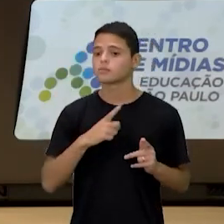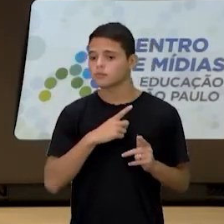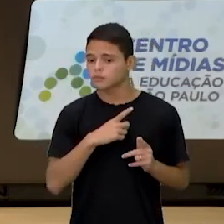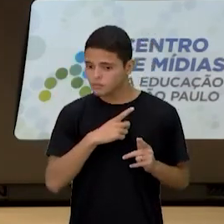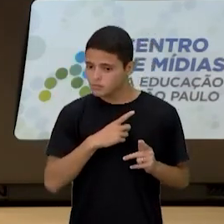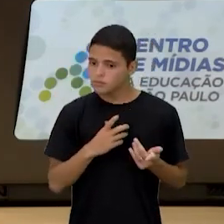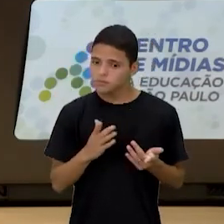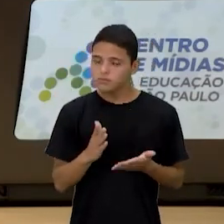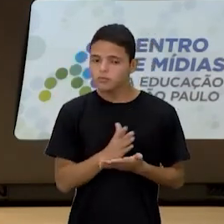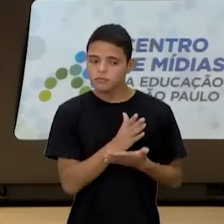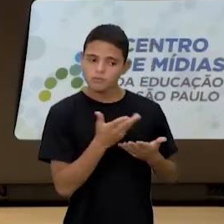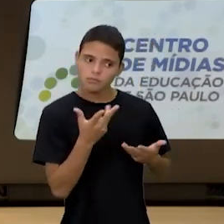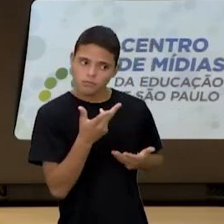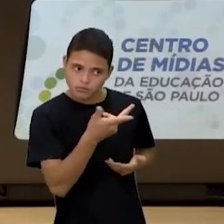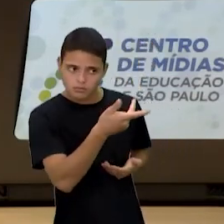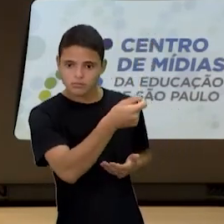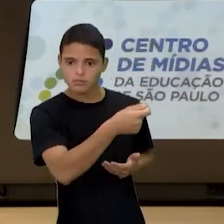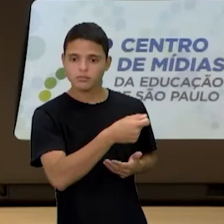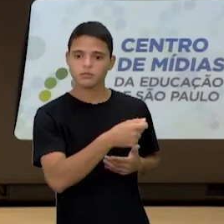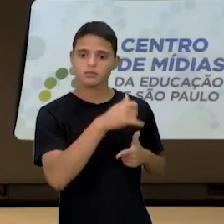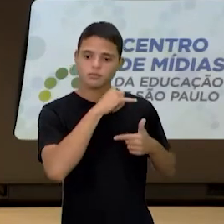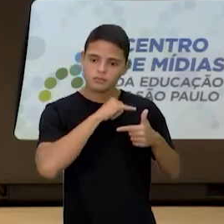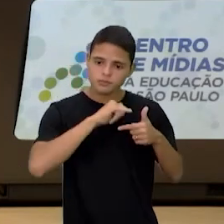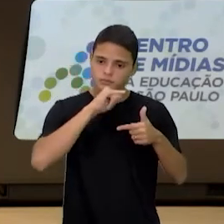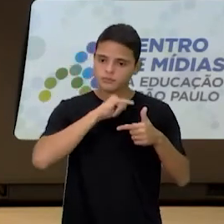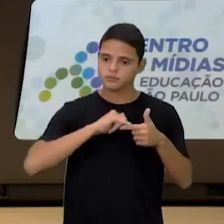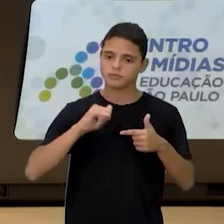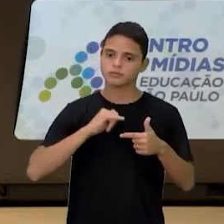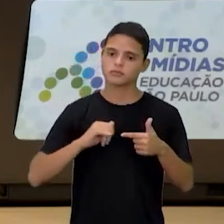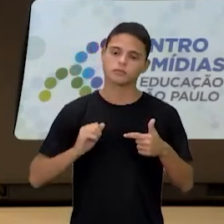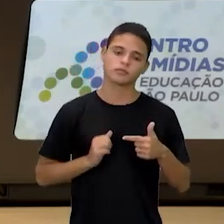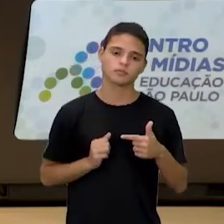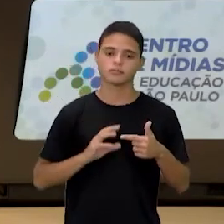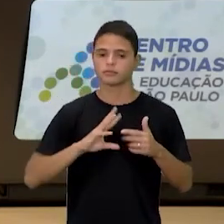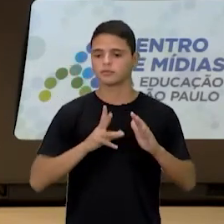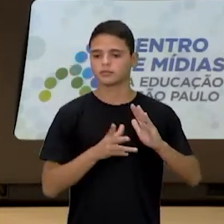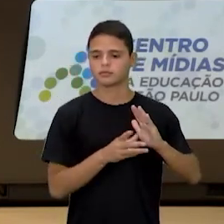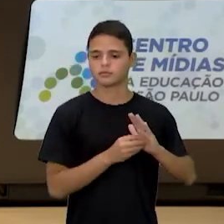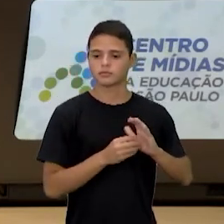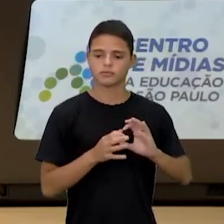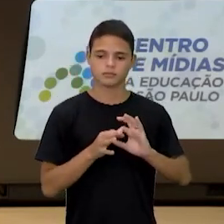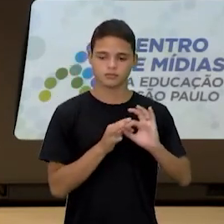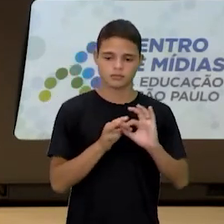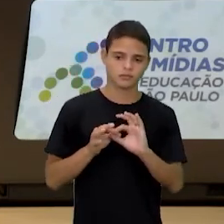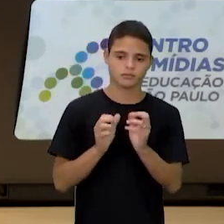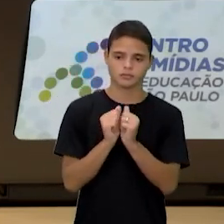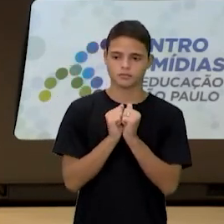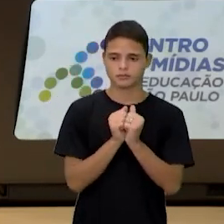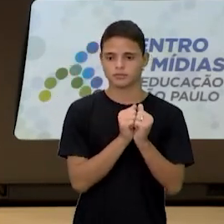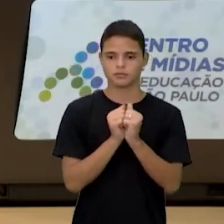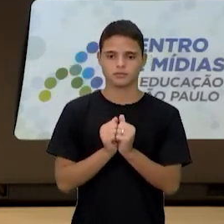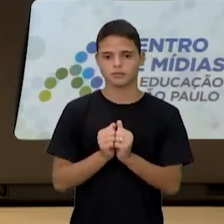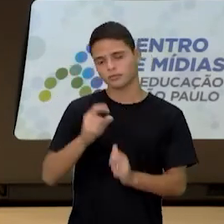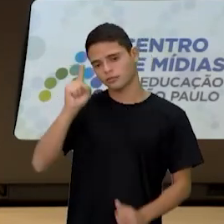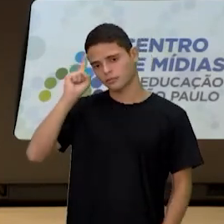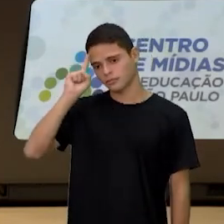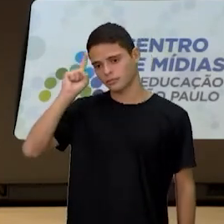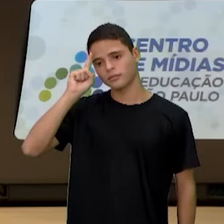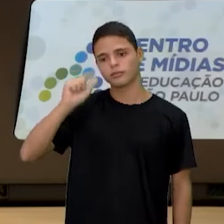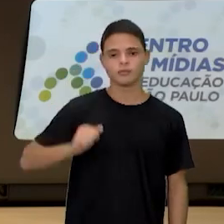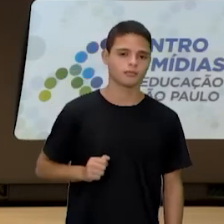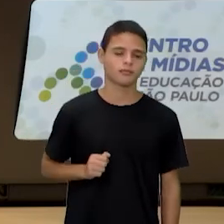da persuasão, Sim. da propaganda, da publicidade ali, tudo junto, né? No nosso dia a dia,